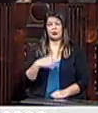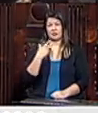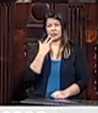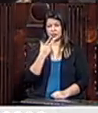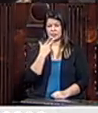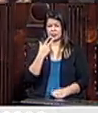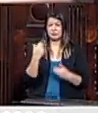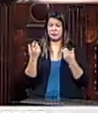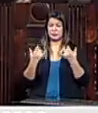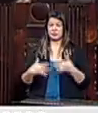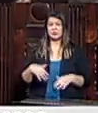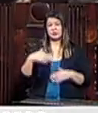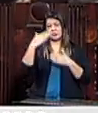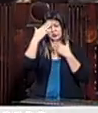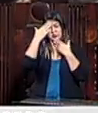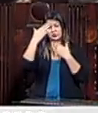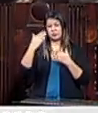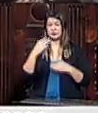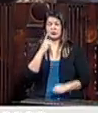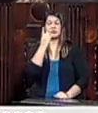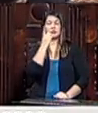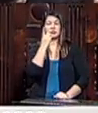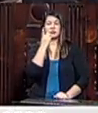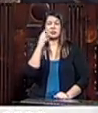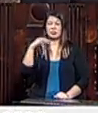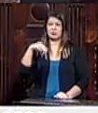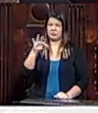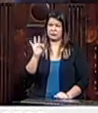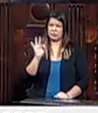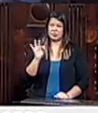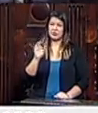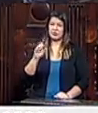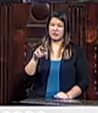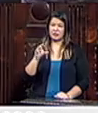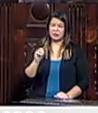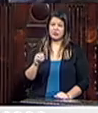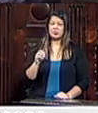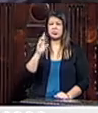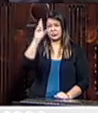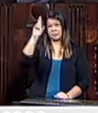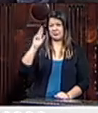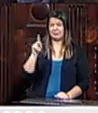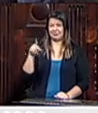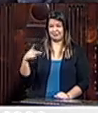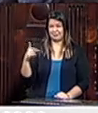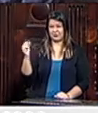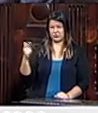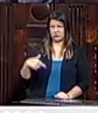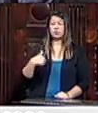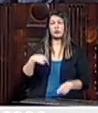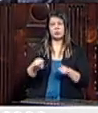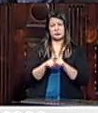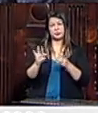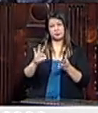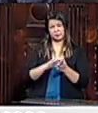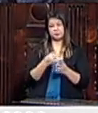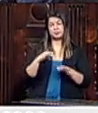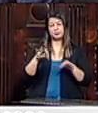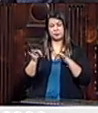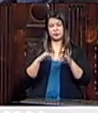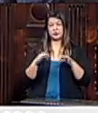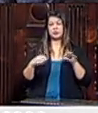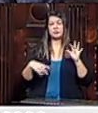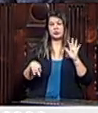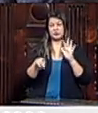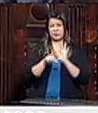dizer, senhor presidente, e agradecer ao deputado Marcelo Freixo, líder do PSOL e a bancada do PSOL, dizer que eu assinei também o projeto de lei para estender